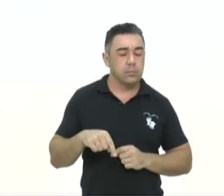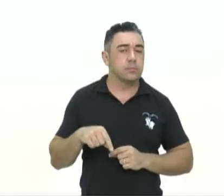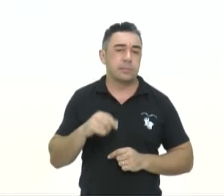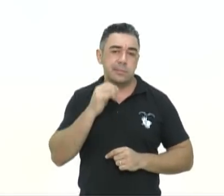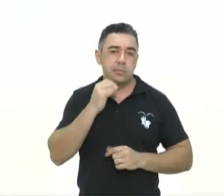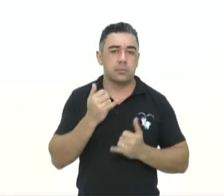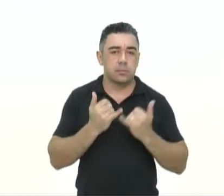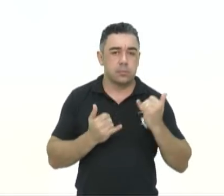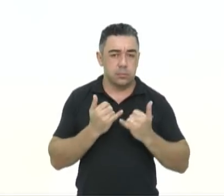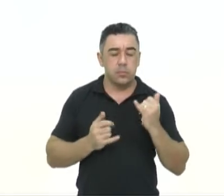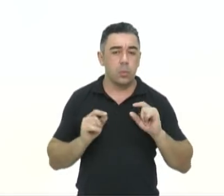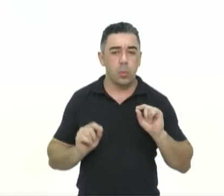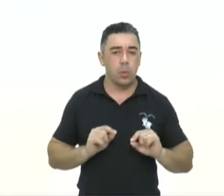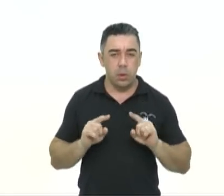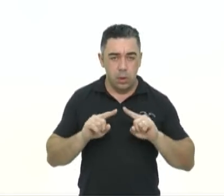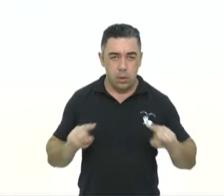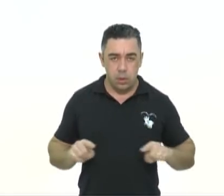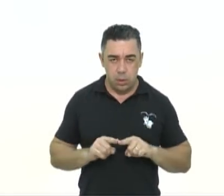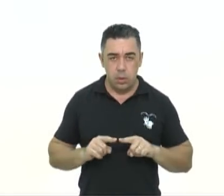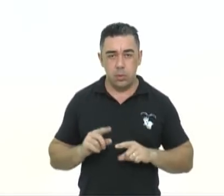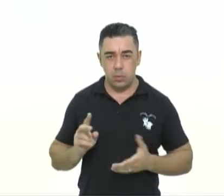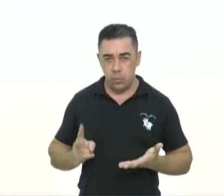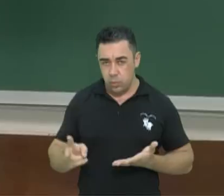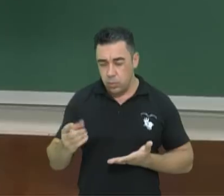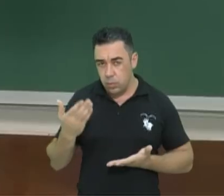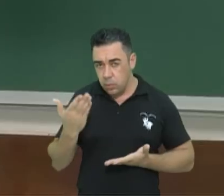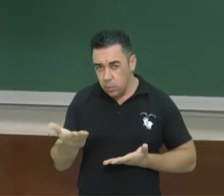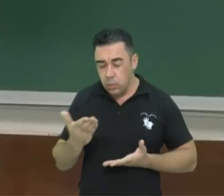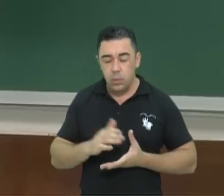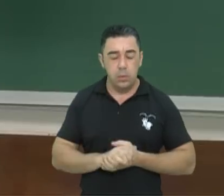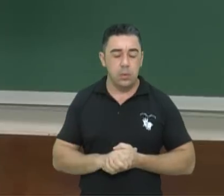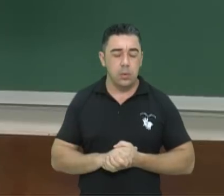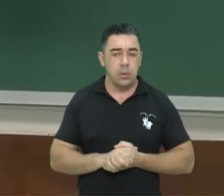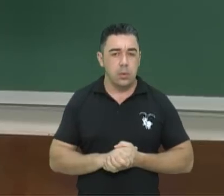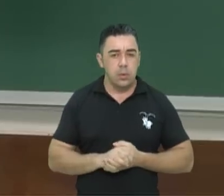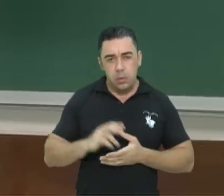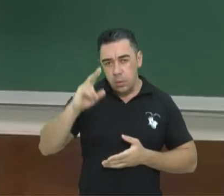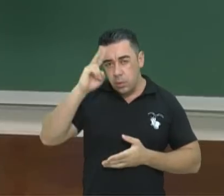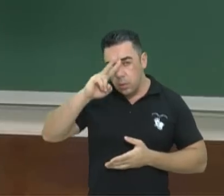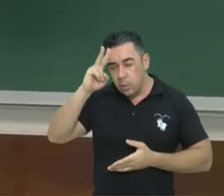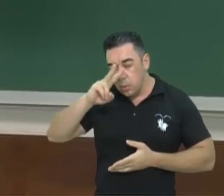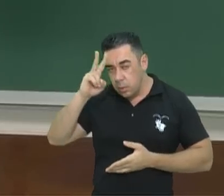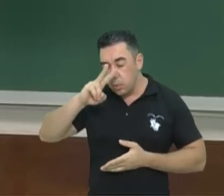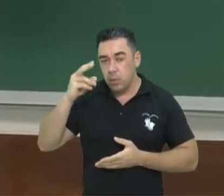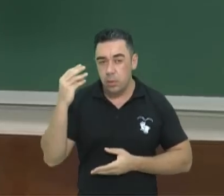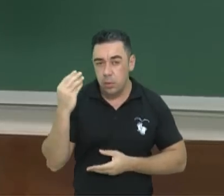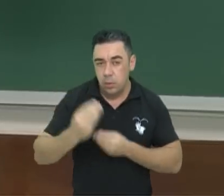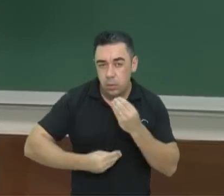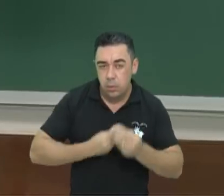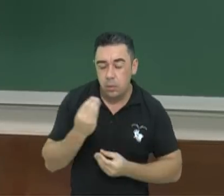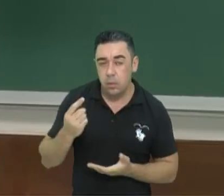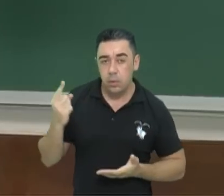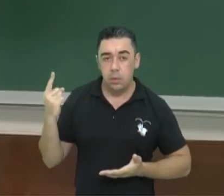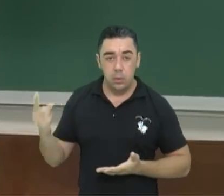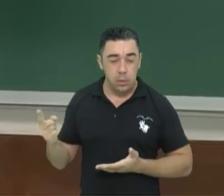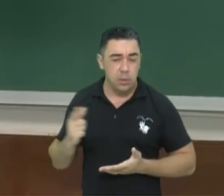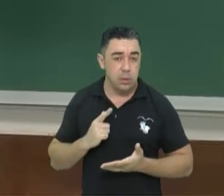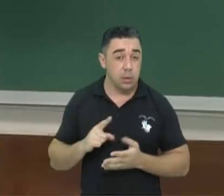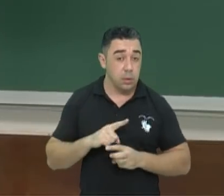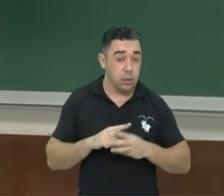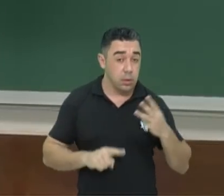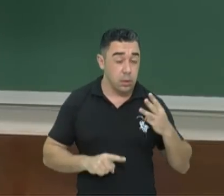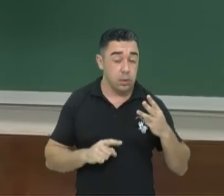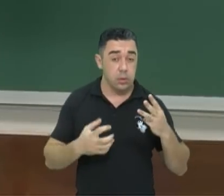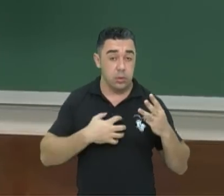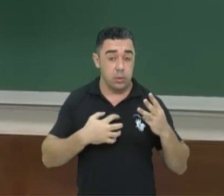casos semelhantes de triângulos a seguir. Então, a gente vai dar uma recapitulada nessa parte, que nós temos 3